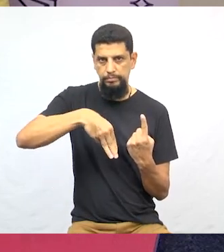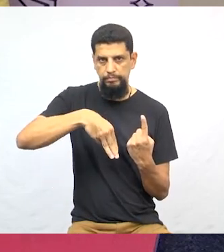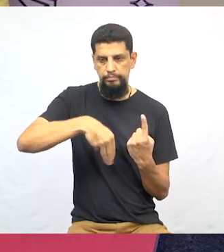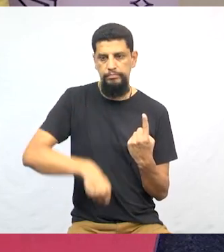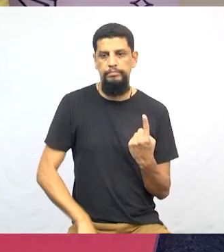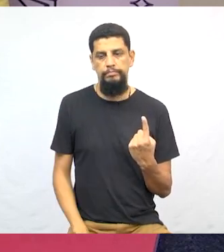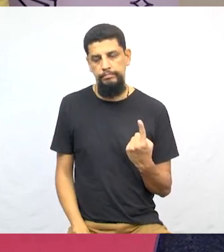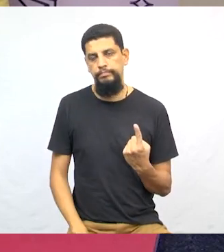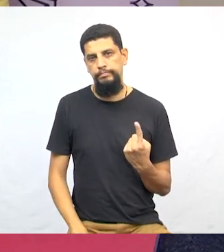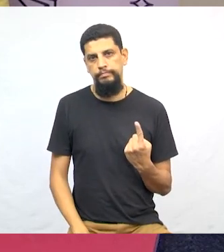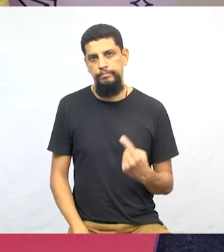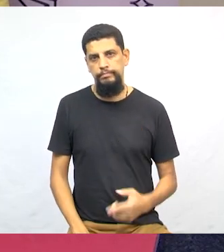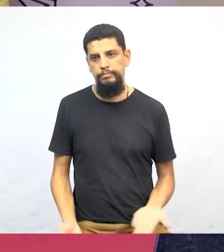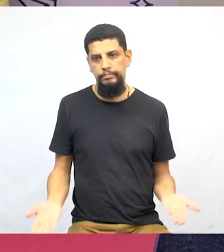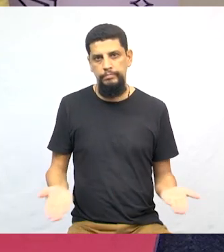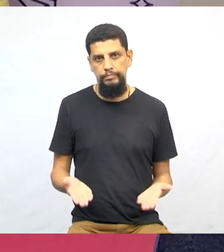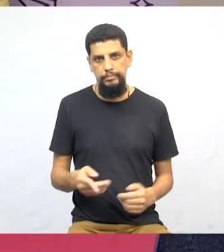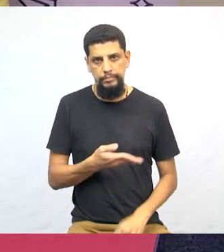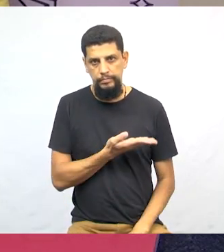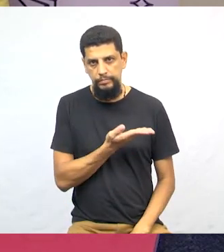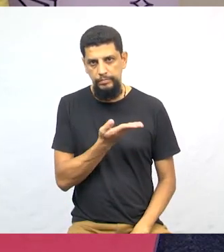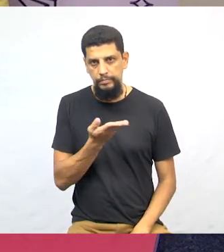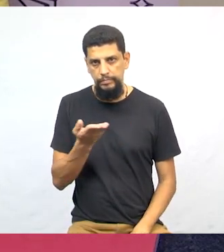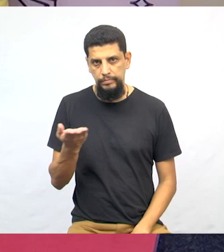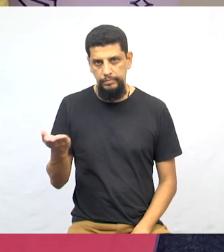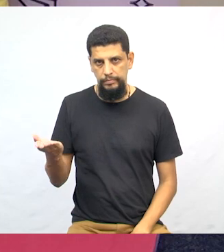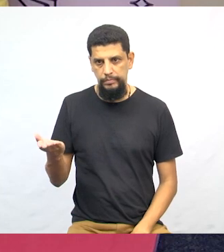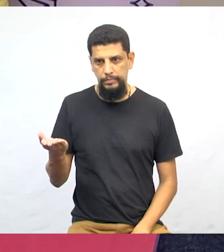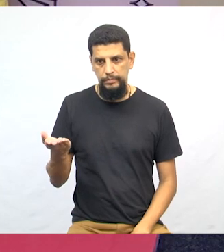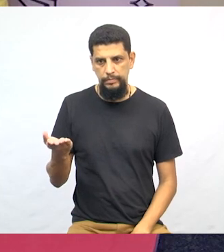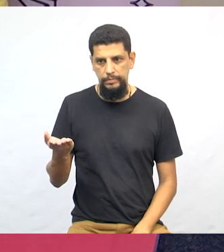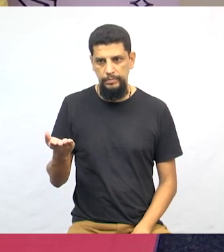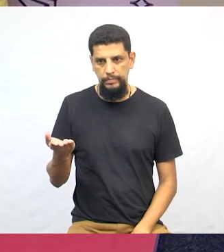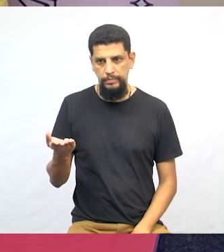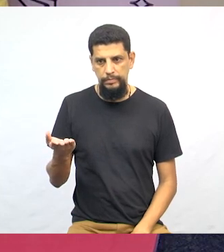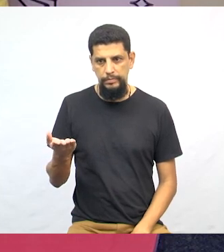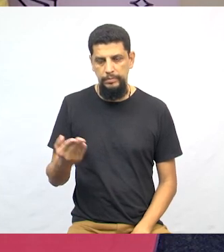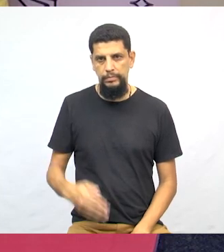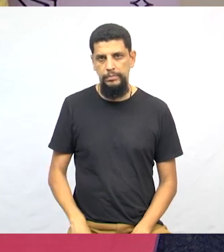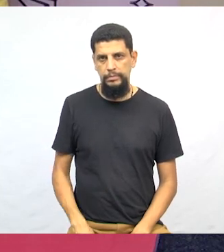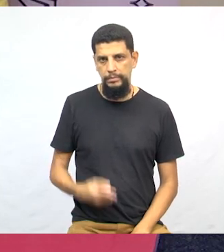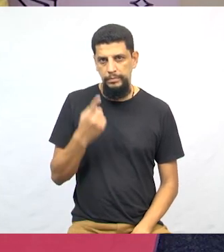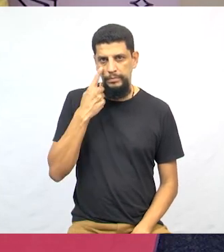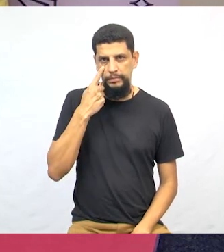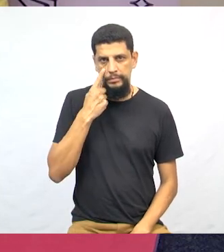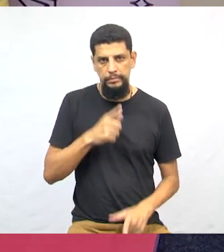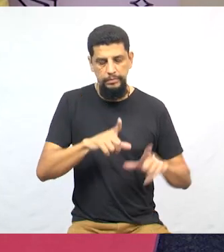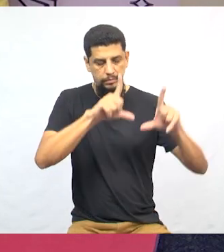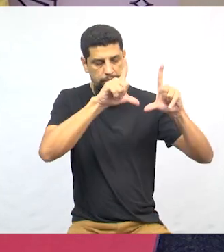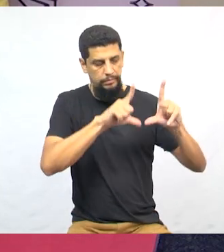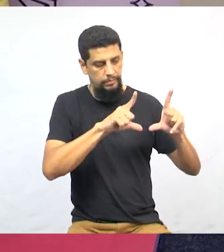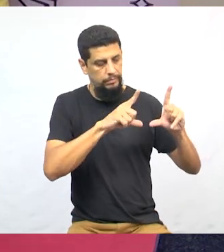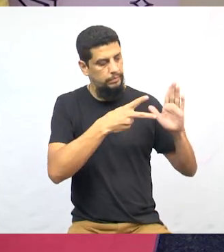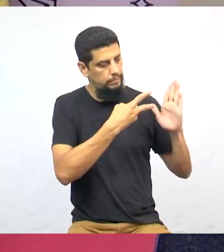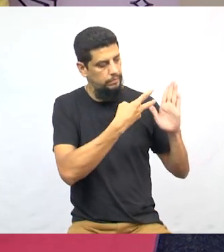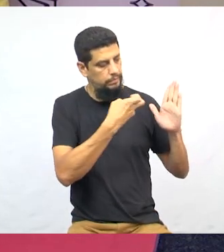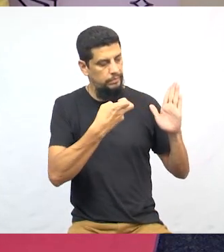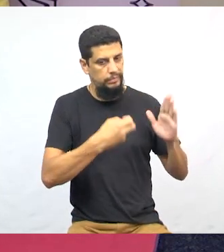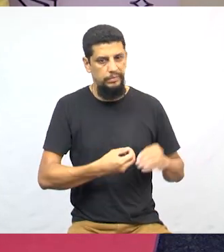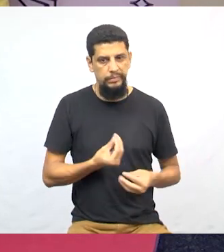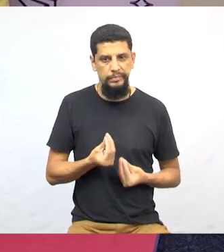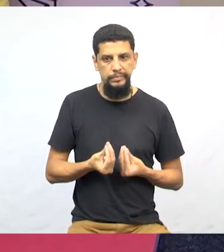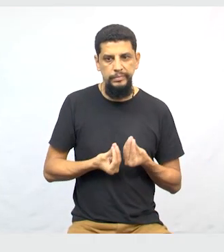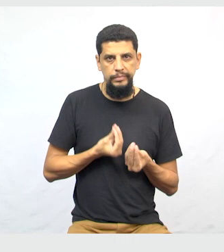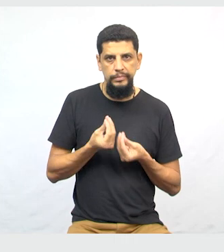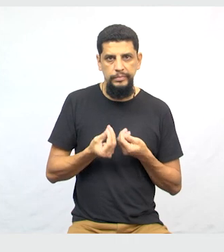Número 1. E nós vamos deixar para vocês agora. Vejam aí na tela de